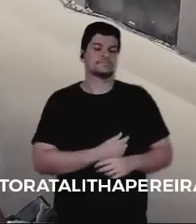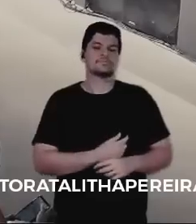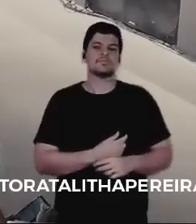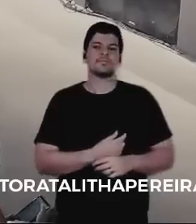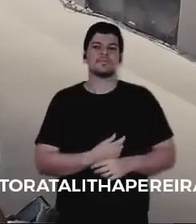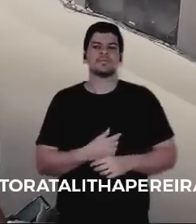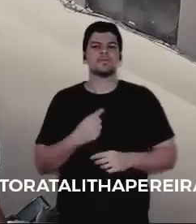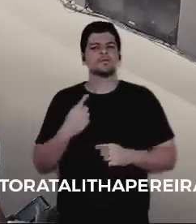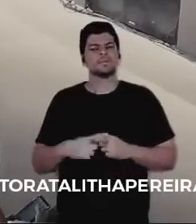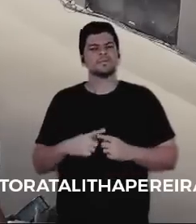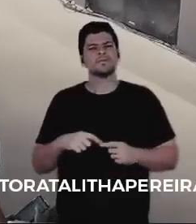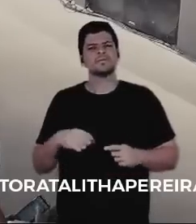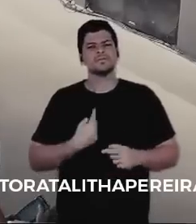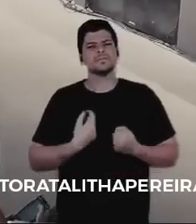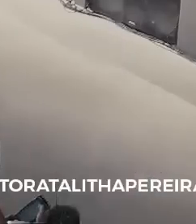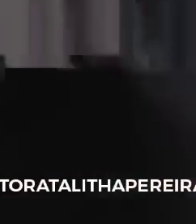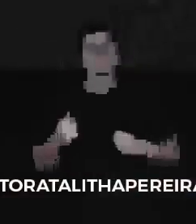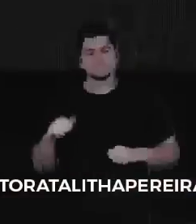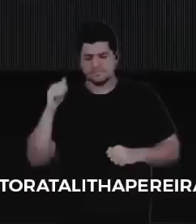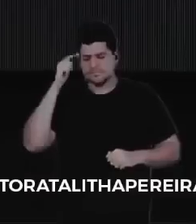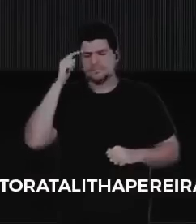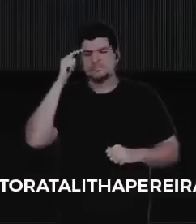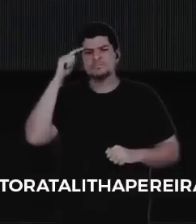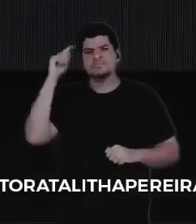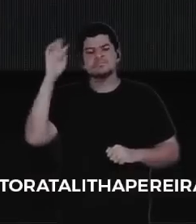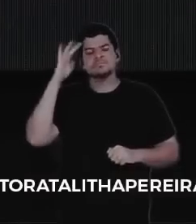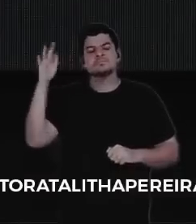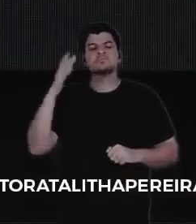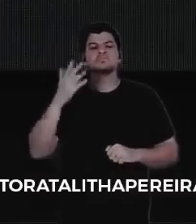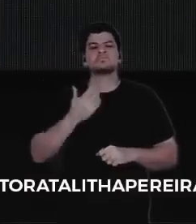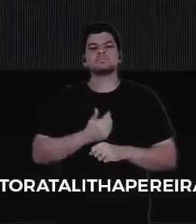Porque é assim que a gente precisa pensar, é assim que Deus pensa.